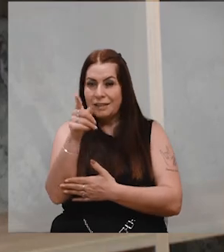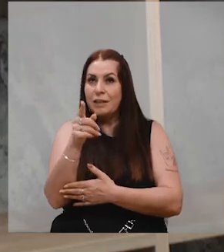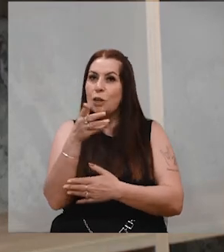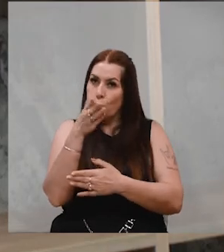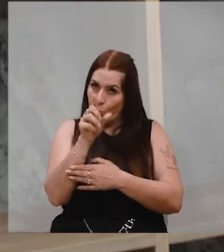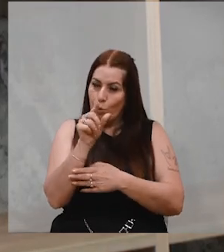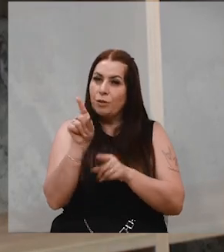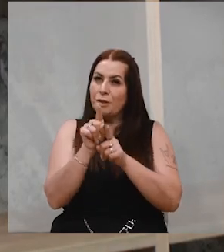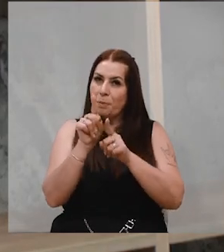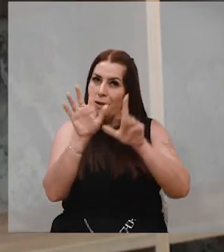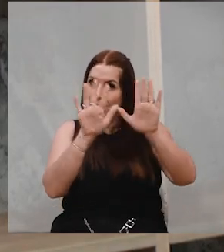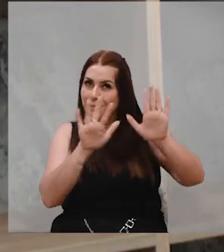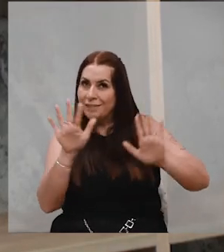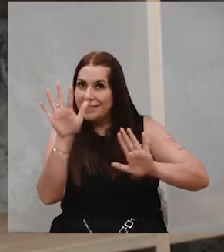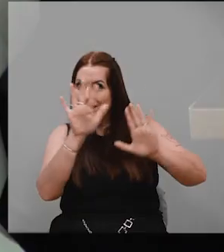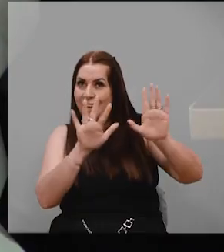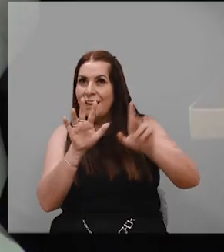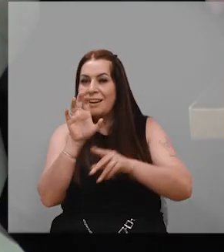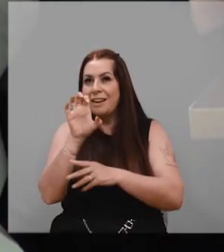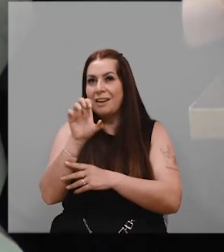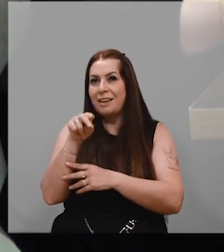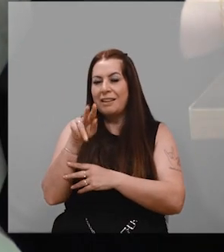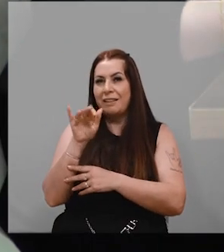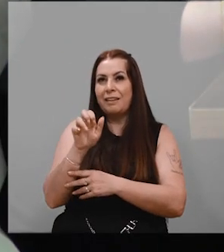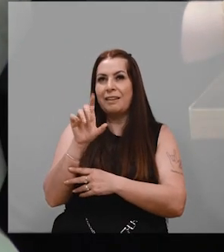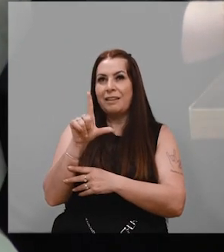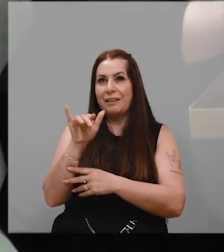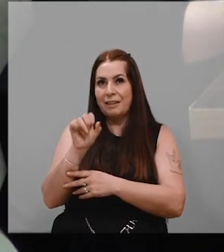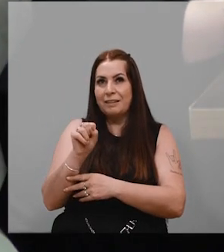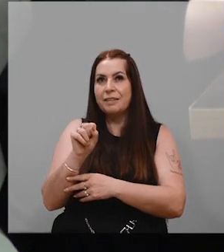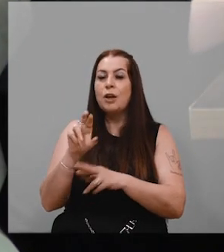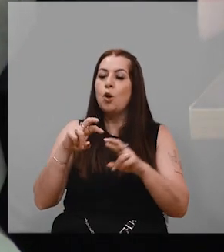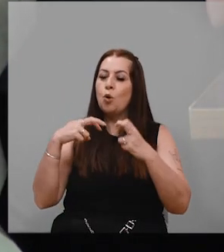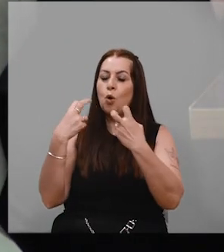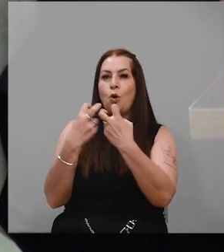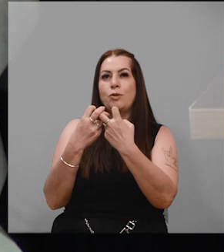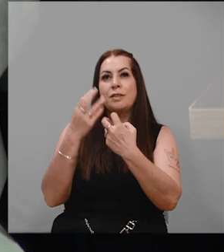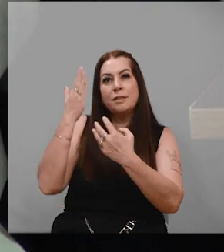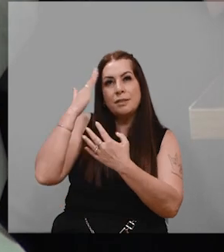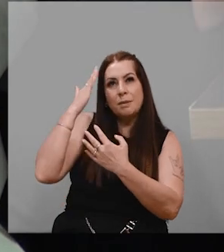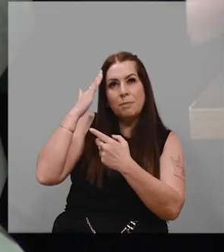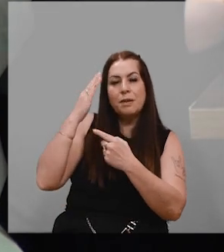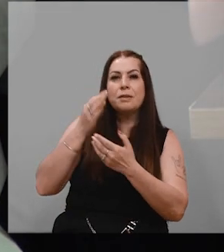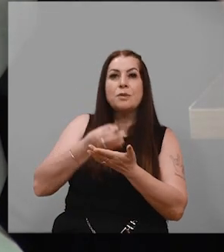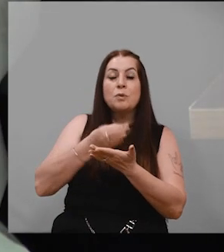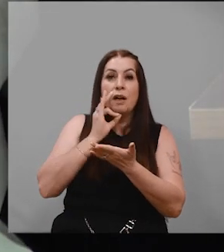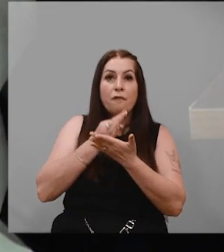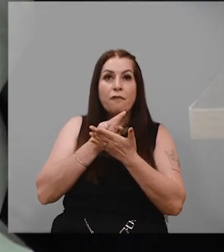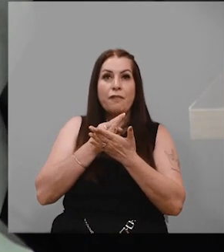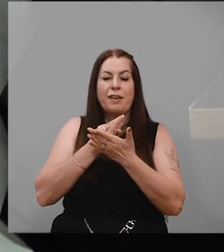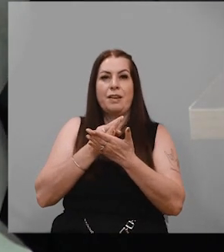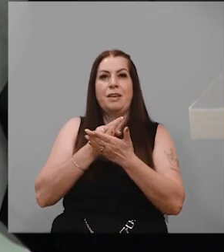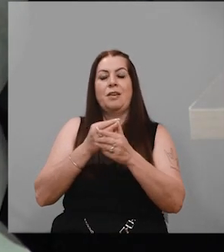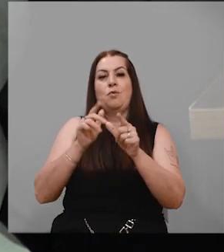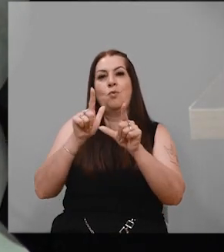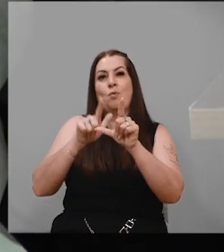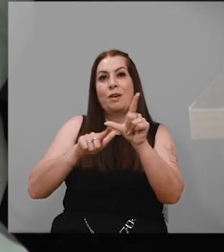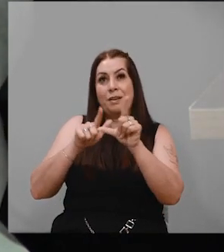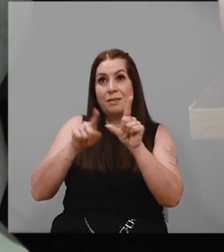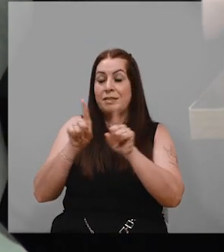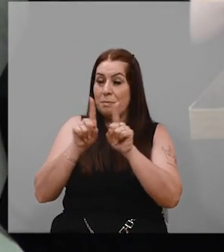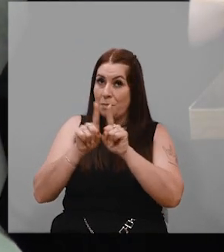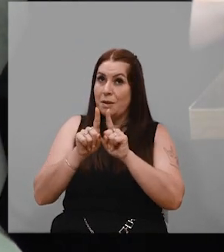parte do cenário Entre Elas. O Roda de Saberes também mudou de cenário. O Café com Letras, que este ano,